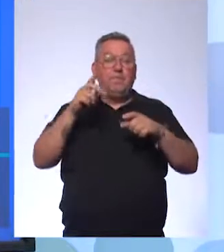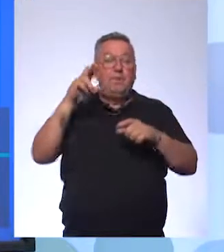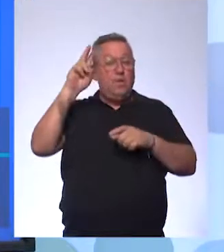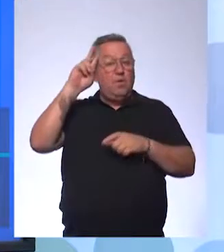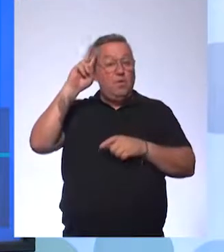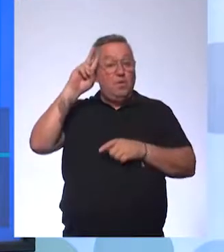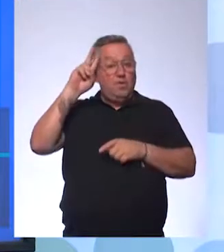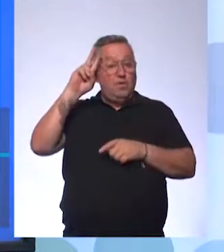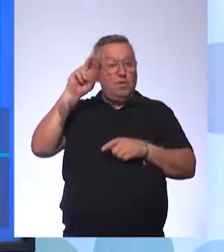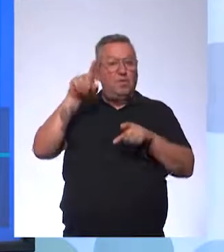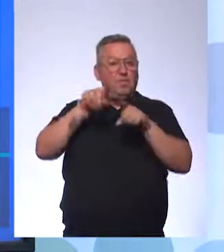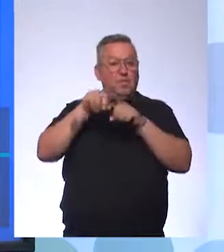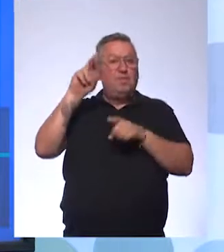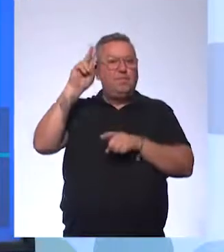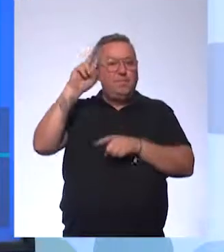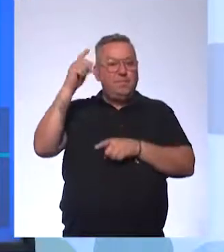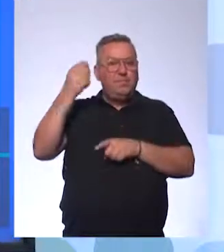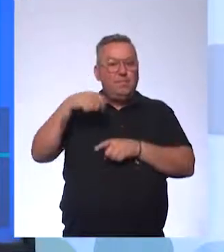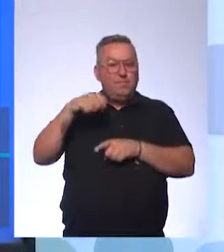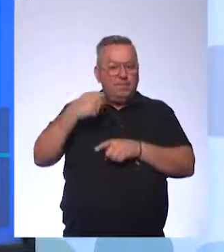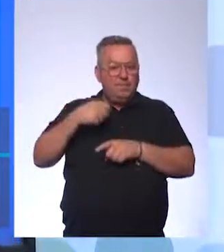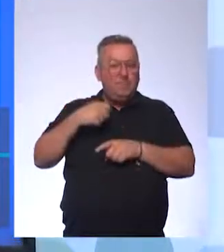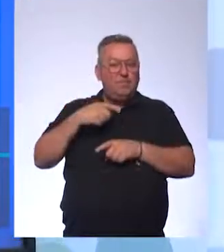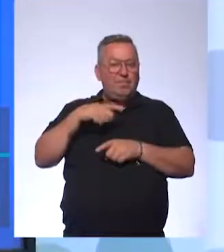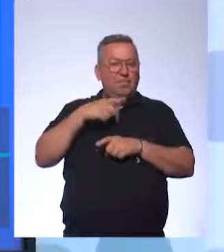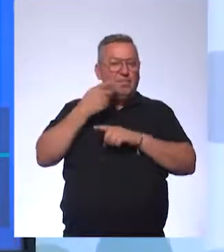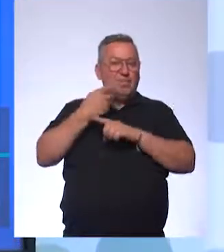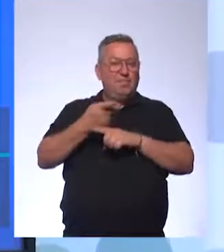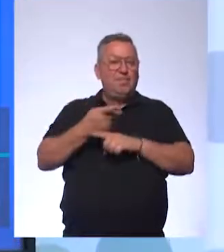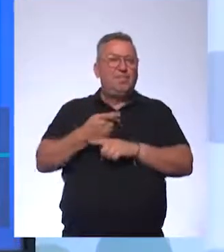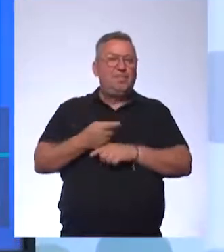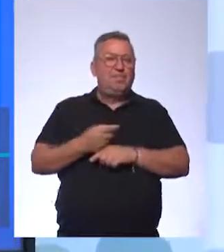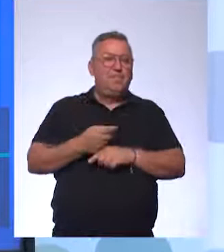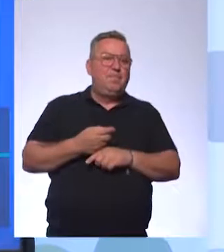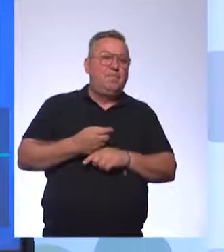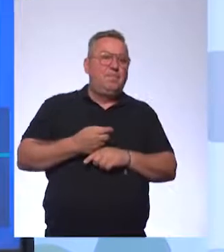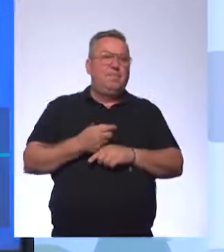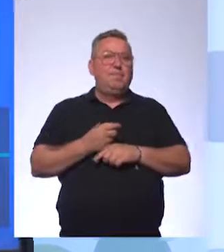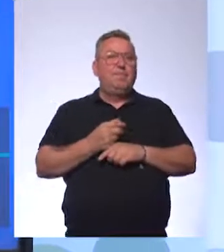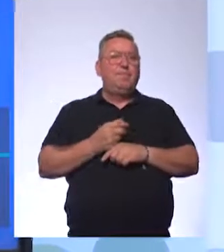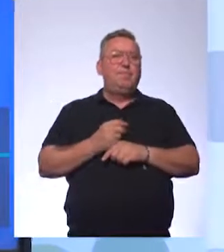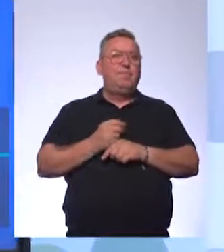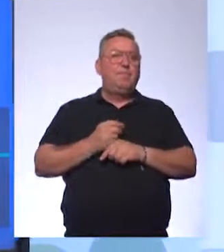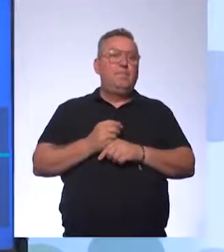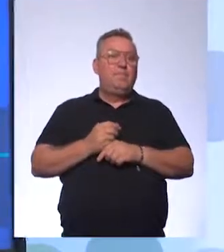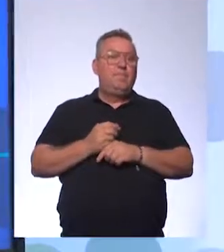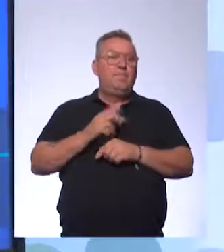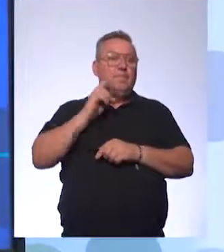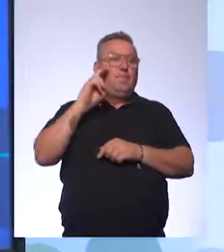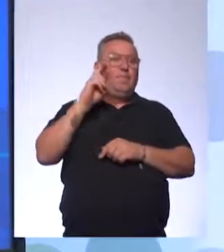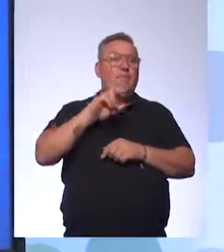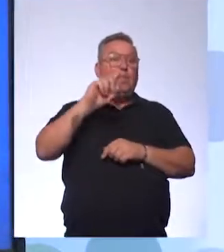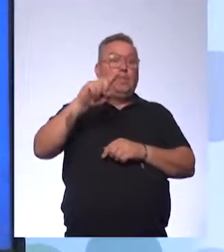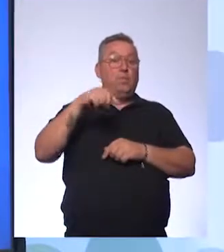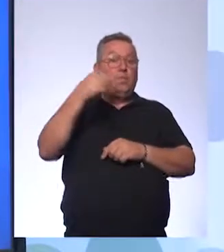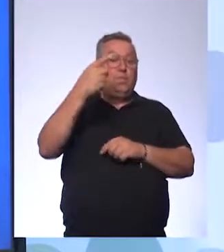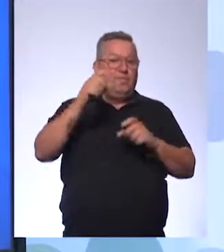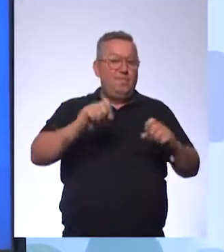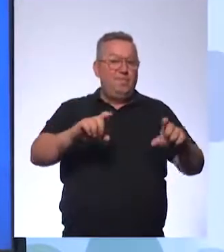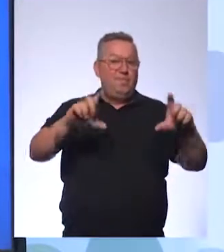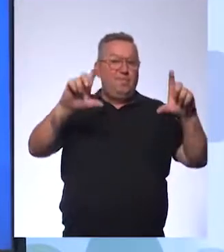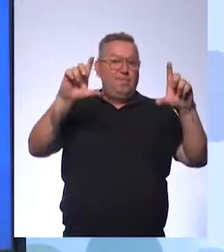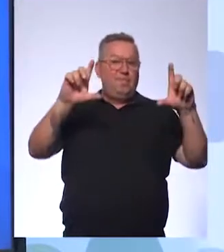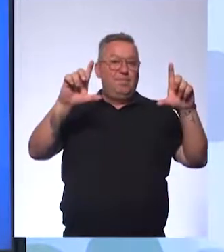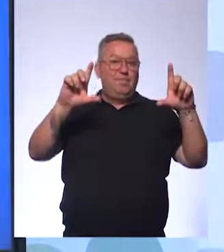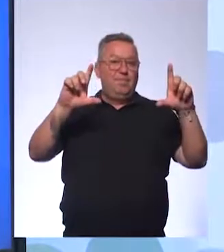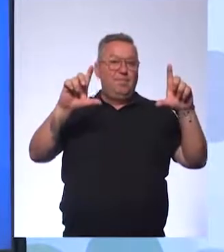históricos. E história precisa dessas visitas, ok? São zonas proximais. Vamos então para a próxima tela, senão o